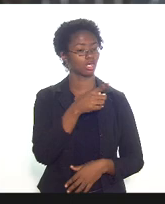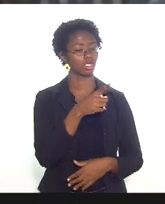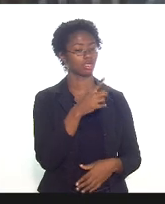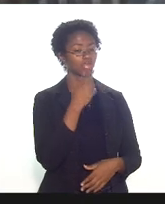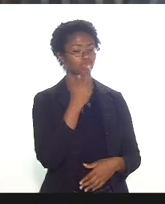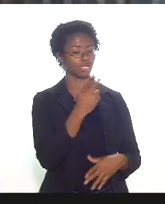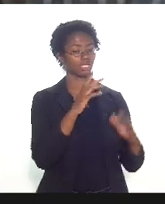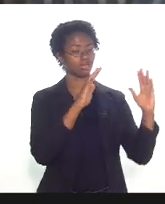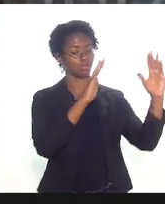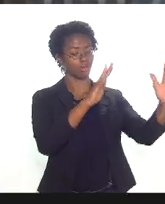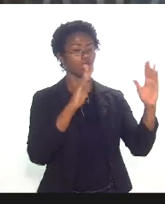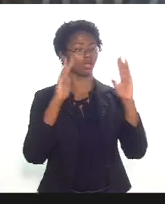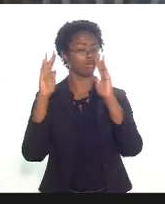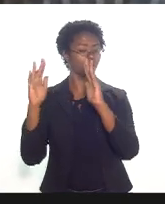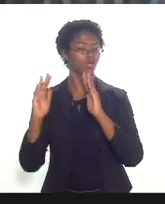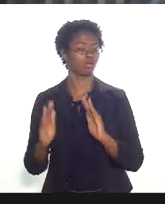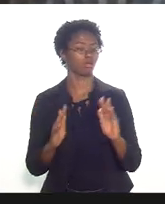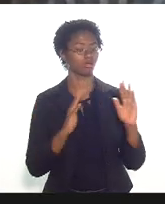o bloco.